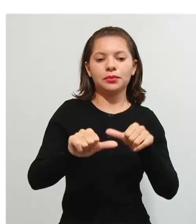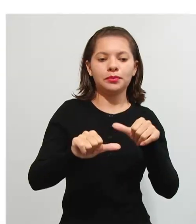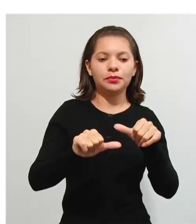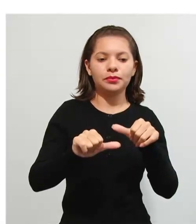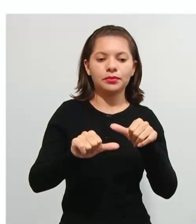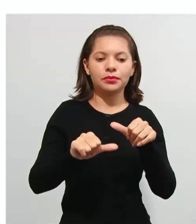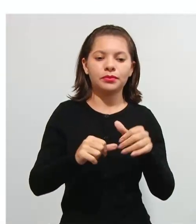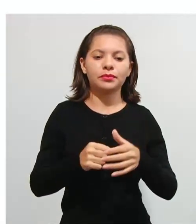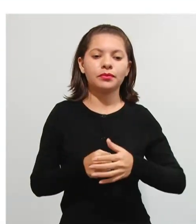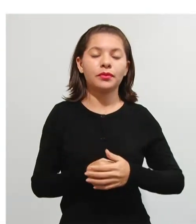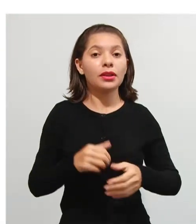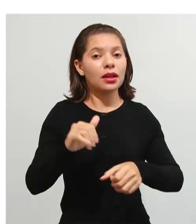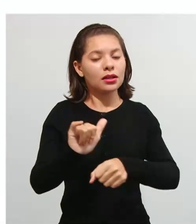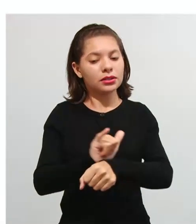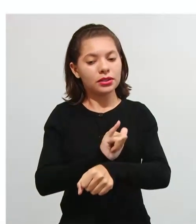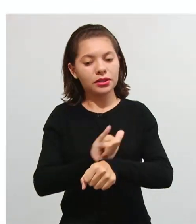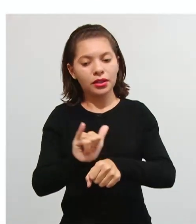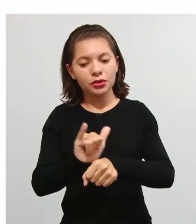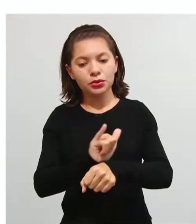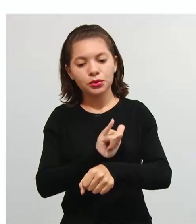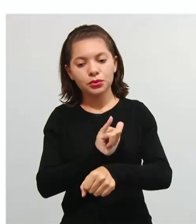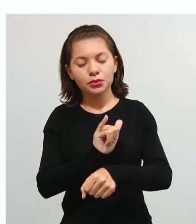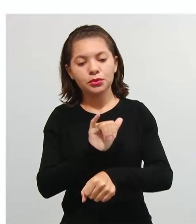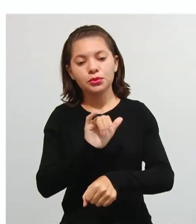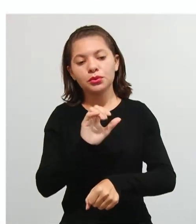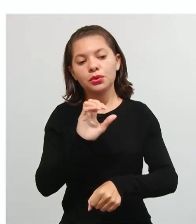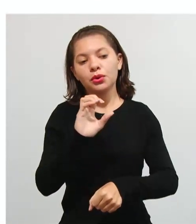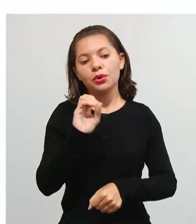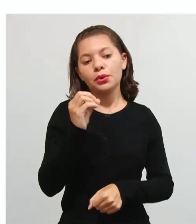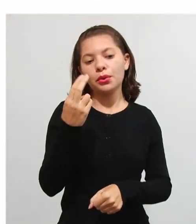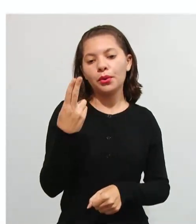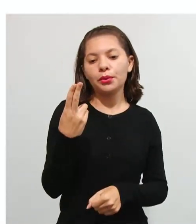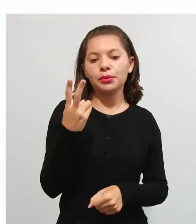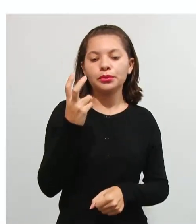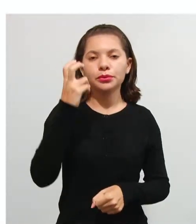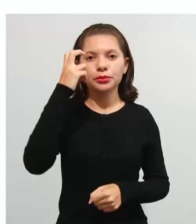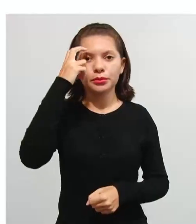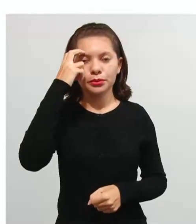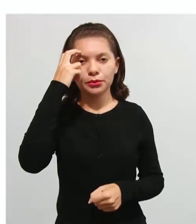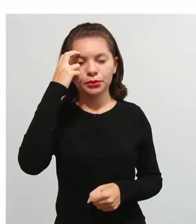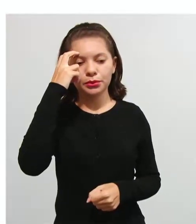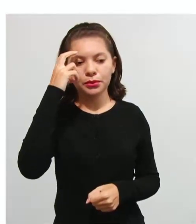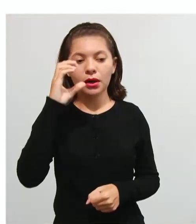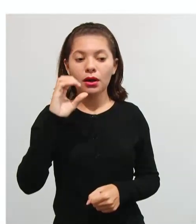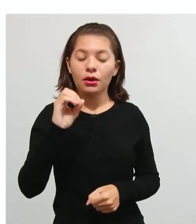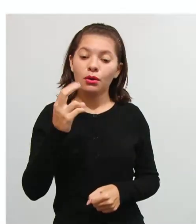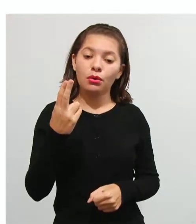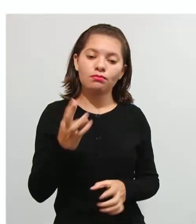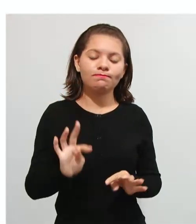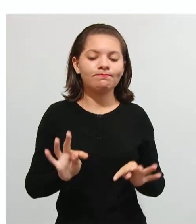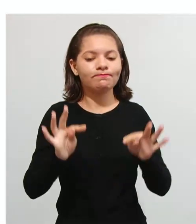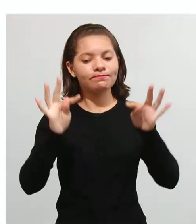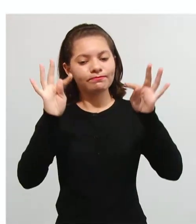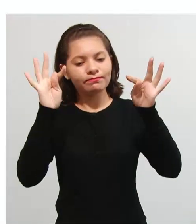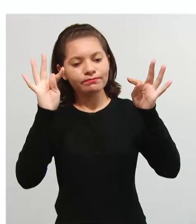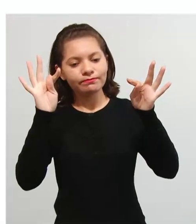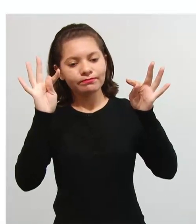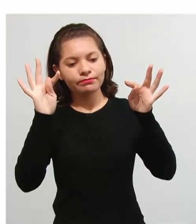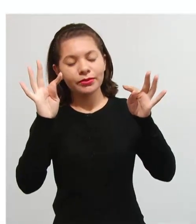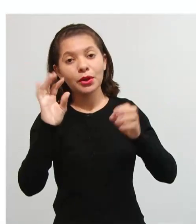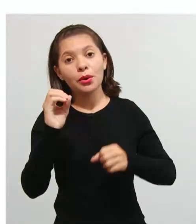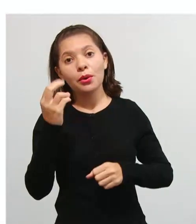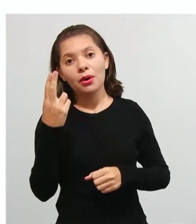ela referente ao âmbito estratégico, seja referente à cultura, à tecnologia,